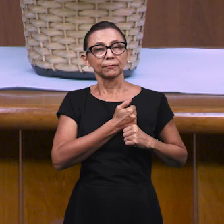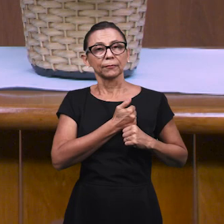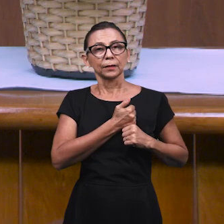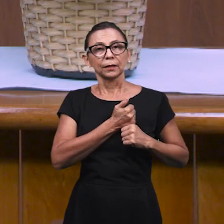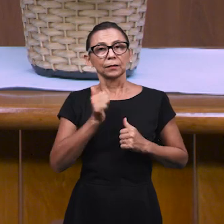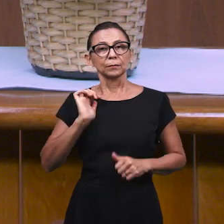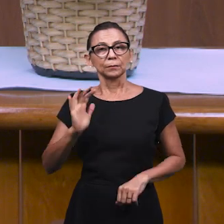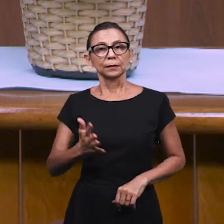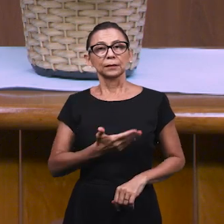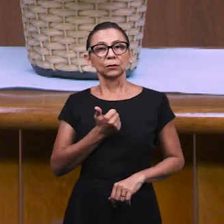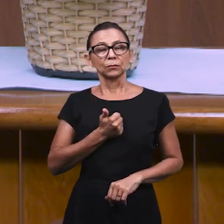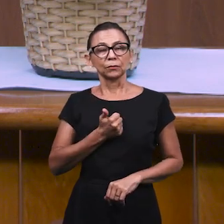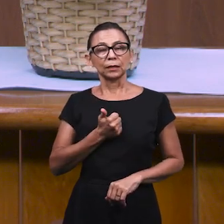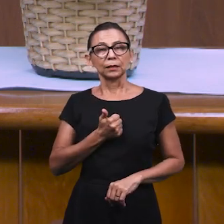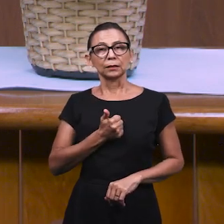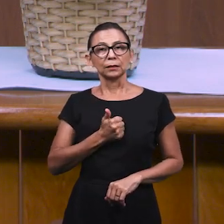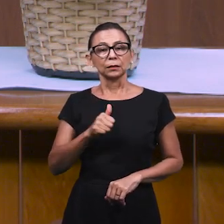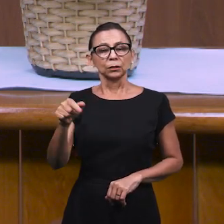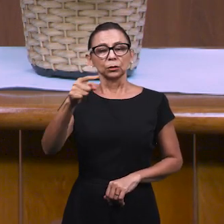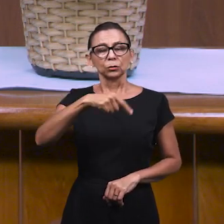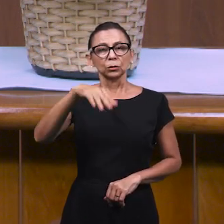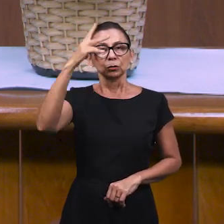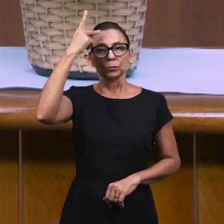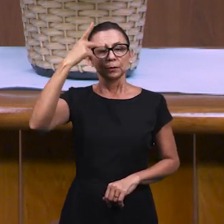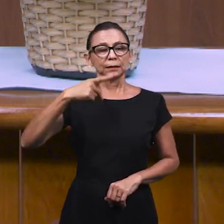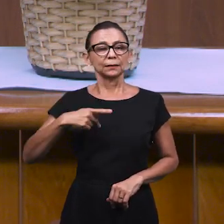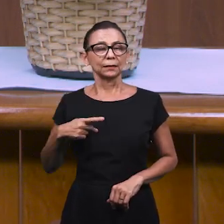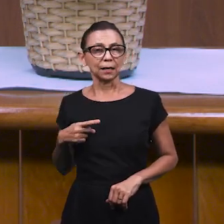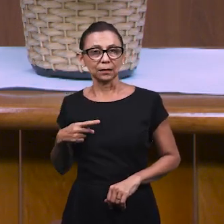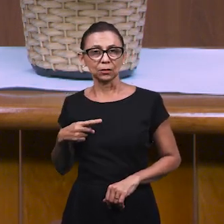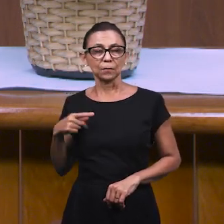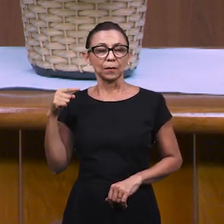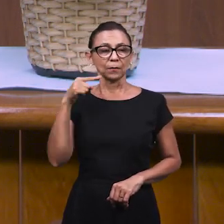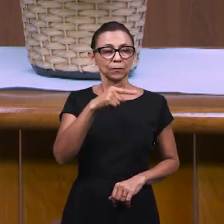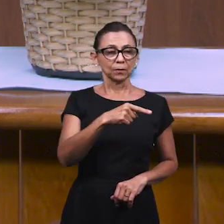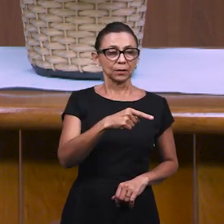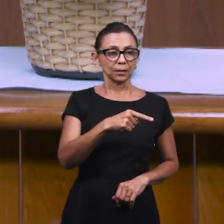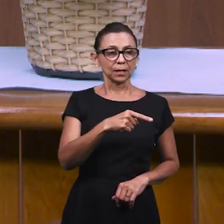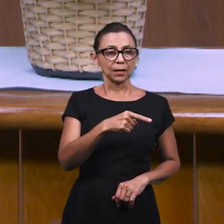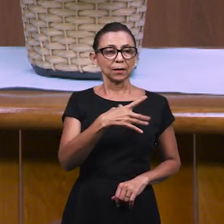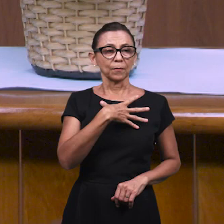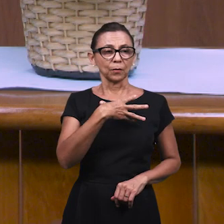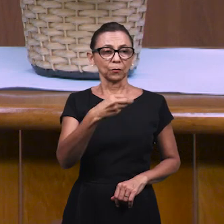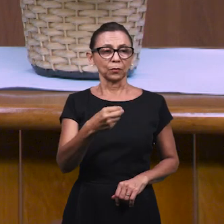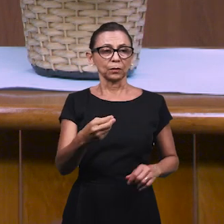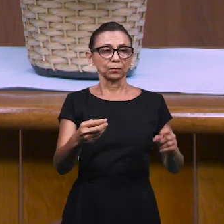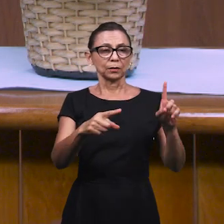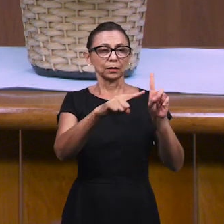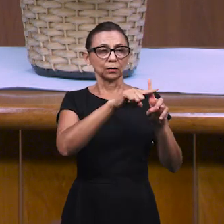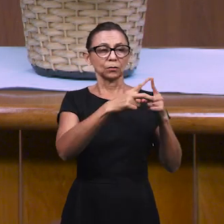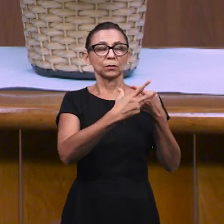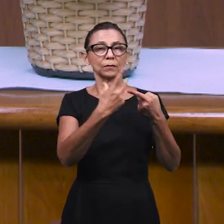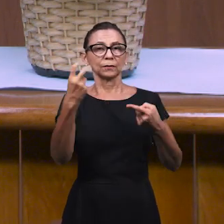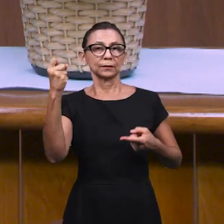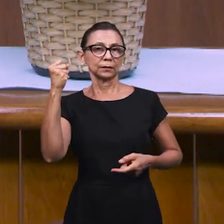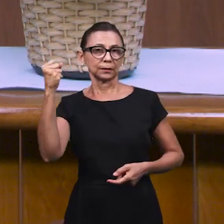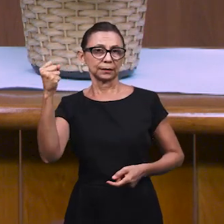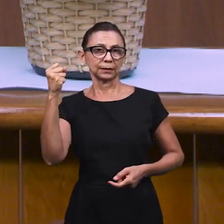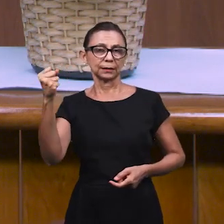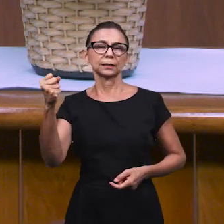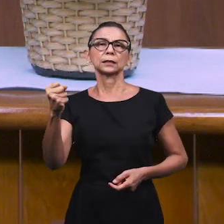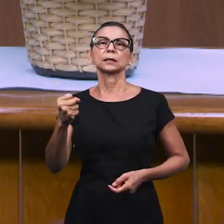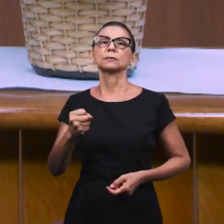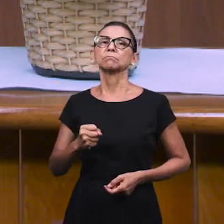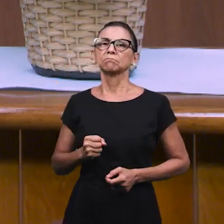Judá. Você vai como cordeiro, que o sangue vai ser derramado. Você vai vencer na cruz. E a palavra de Deus diz que Jesus, ele foi